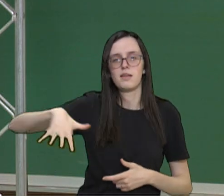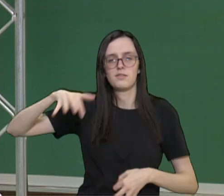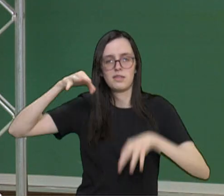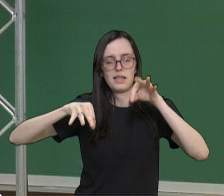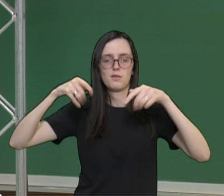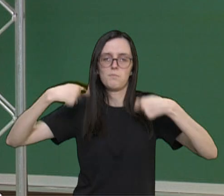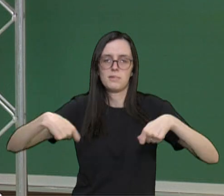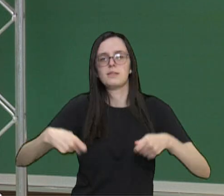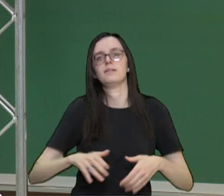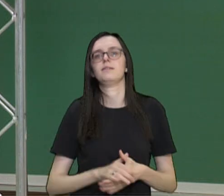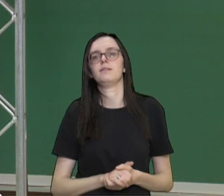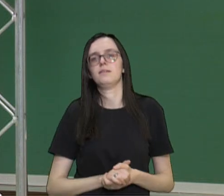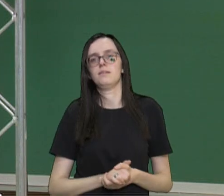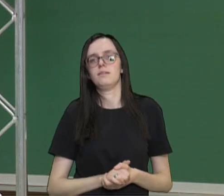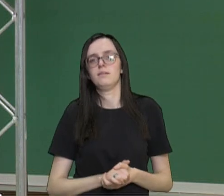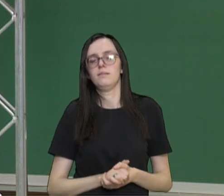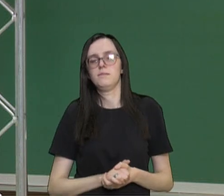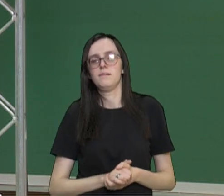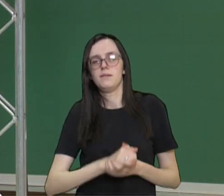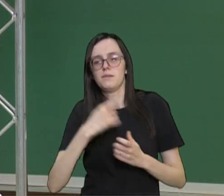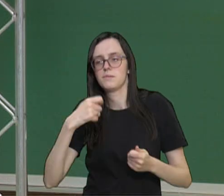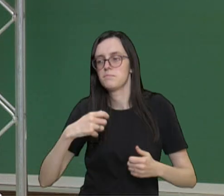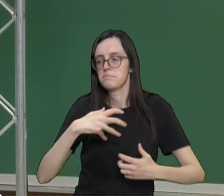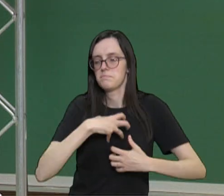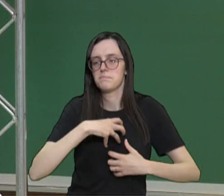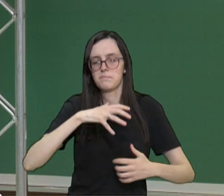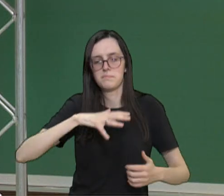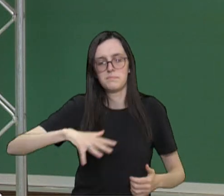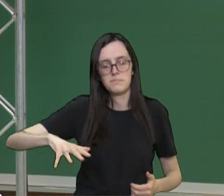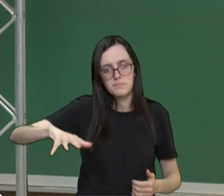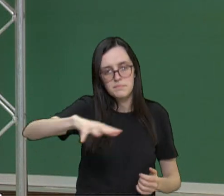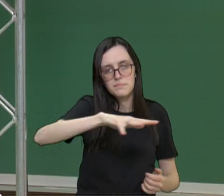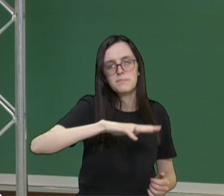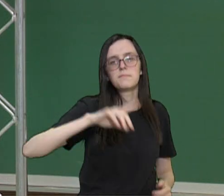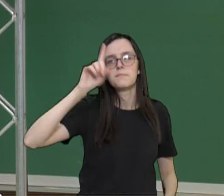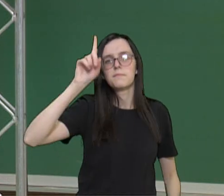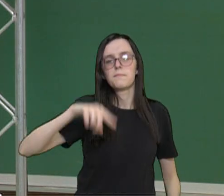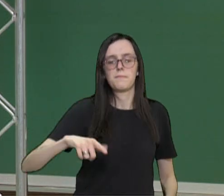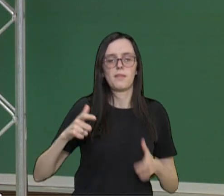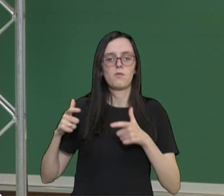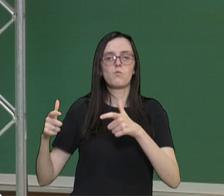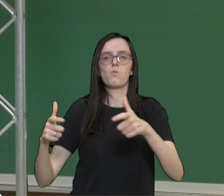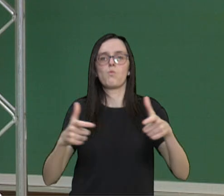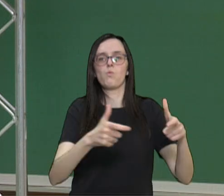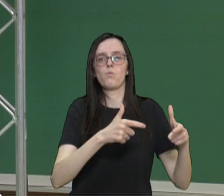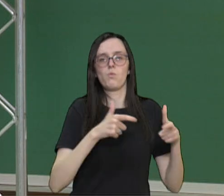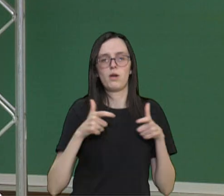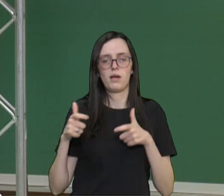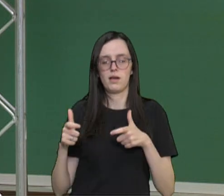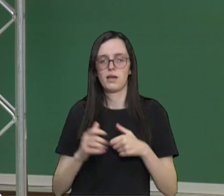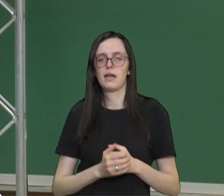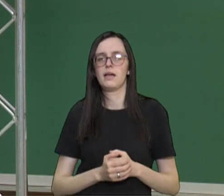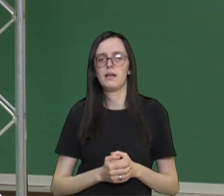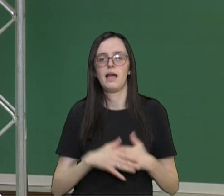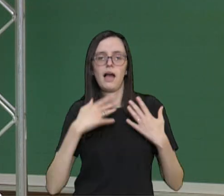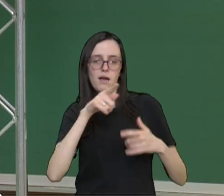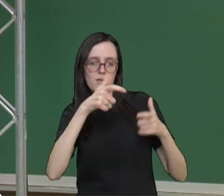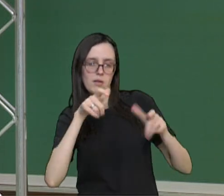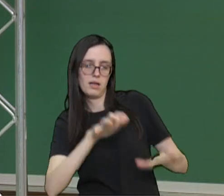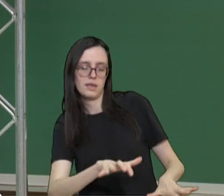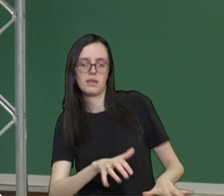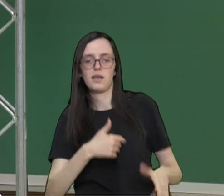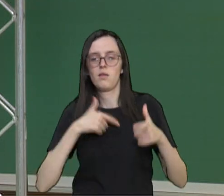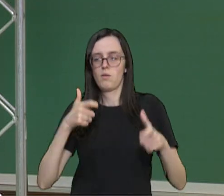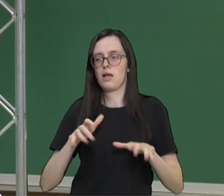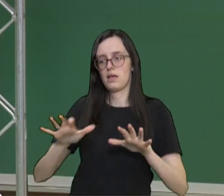precisa ter a tua sensação de geográfica, você fica nessa posição, por exemplo, eu